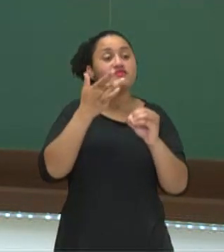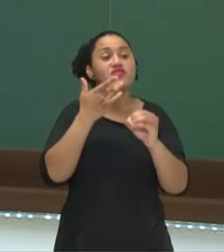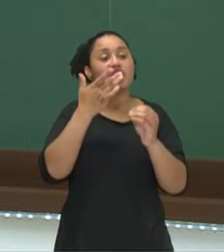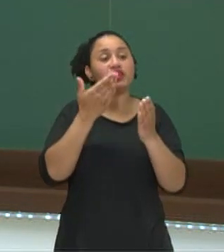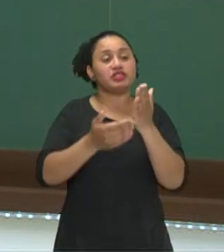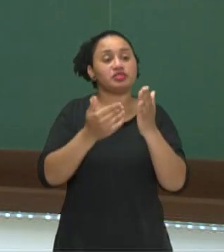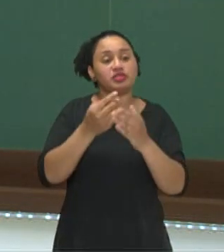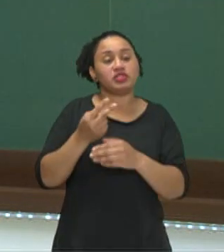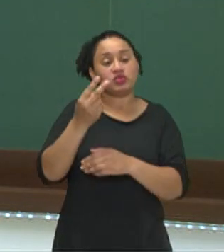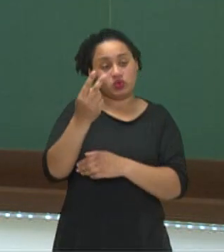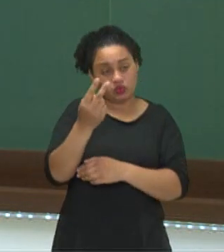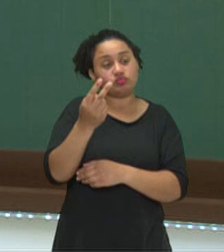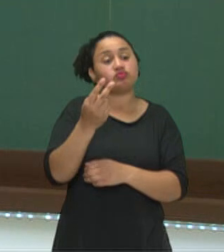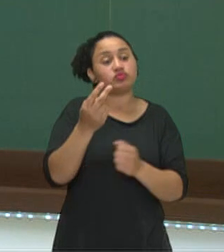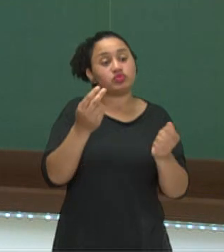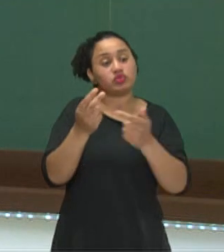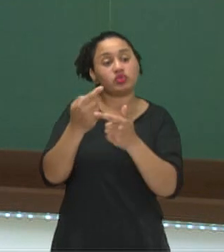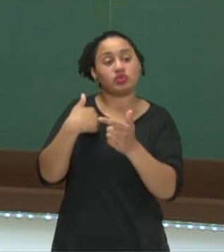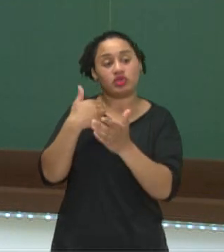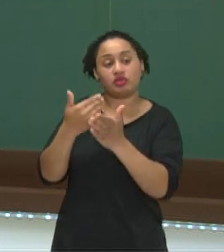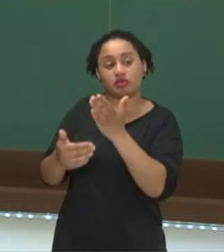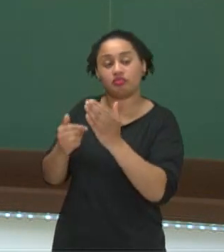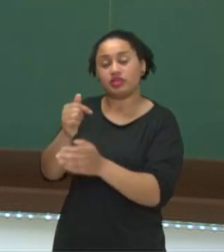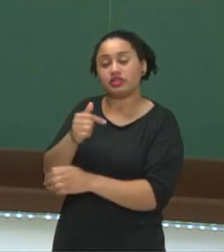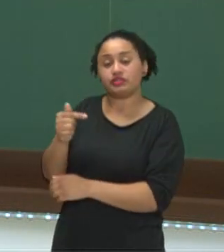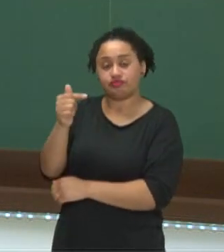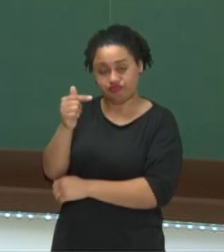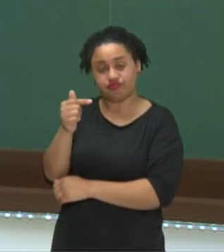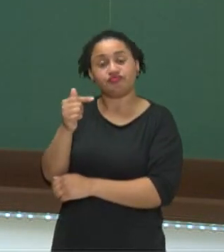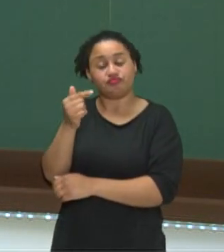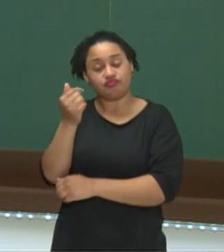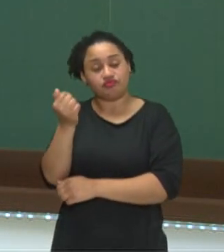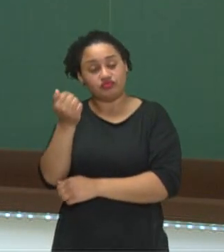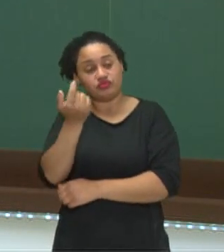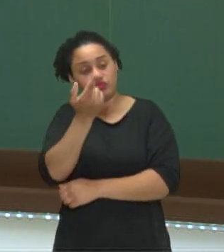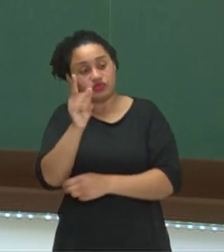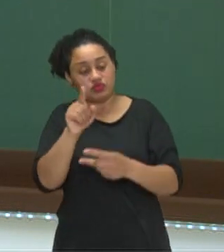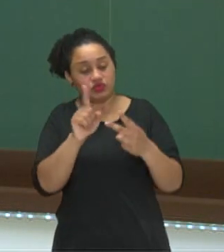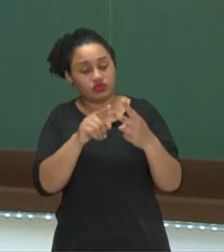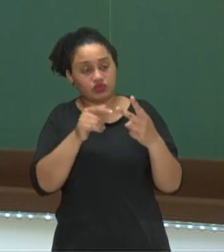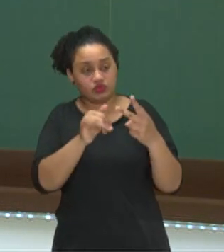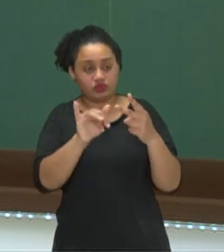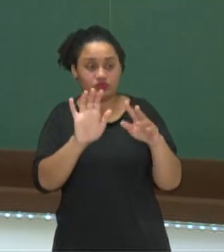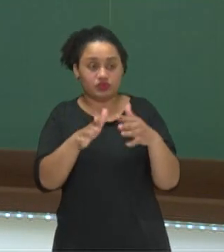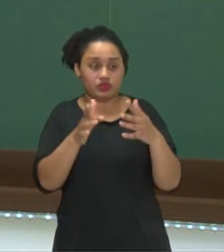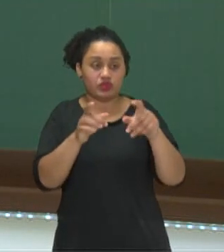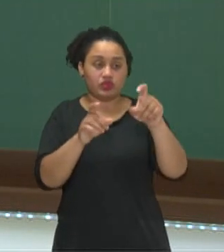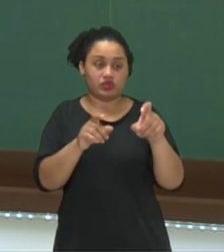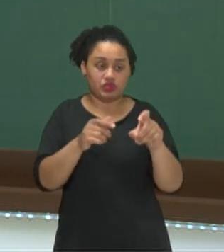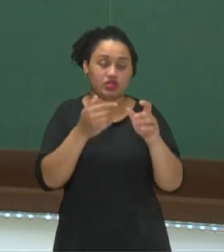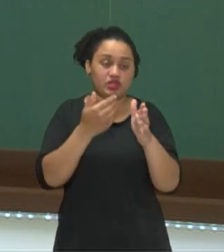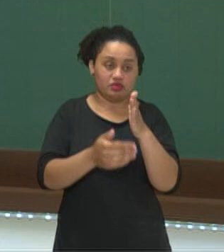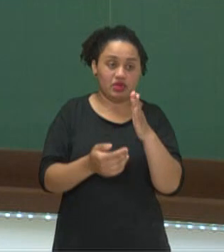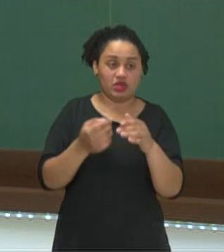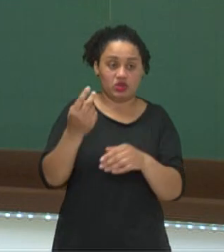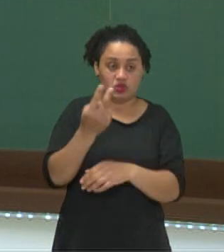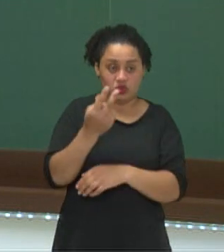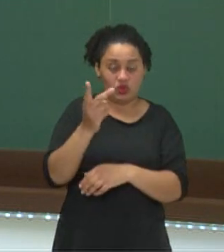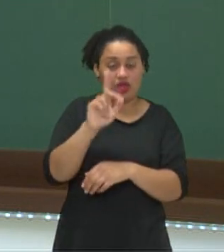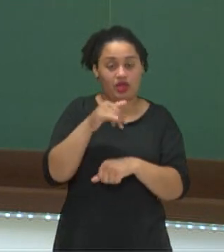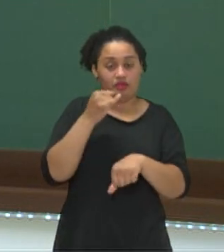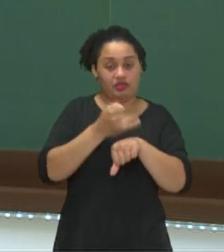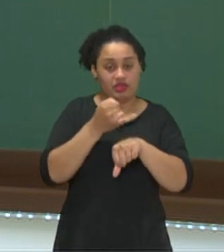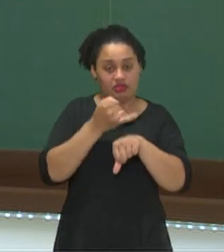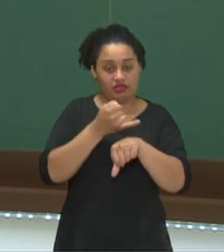2 elétrons, do que perder os 7 elétrons aqui do outro elemento. Então, o X vai perder os 2 elétrons, ele é o